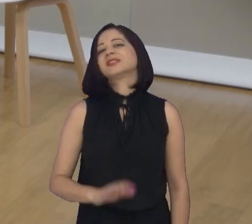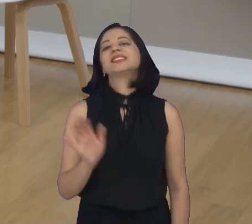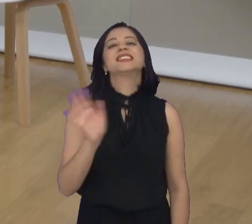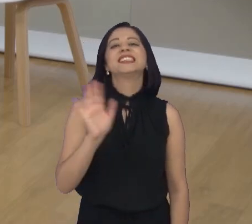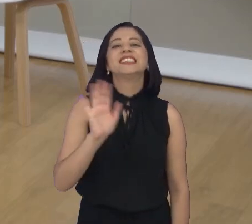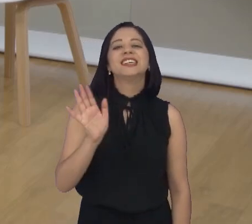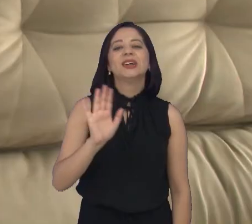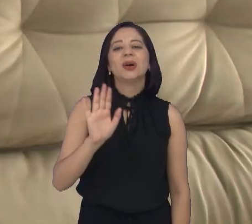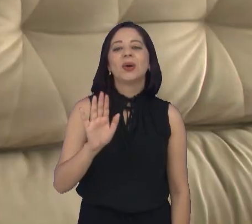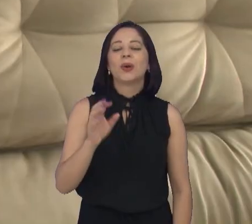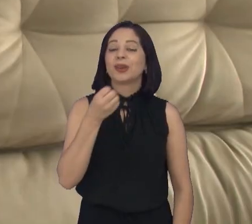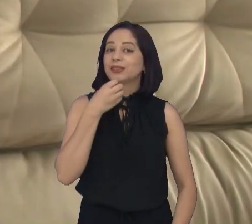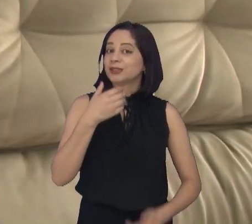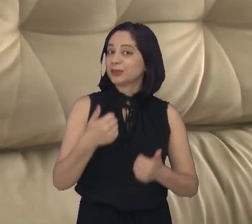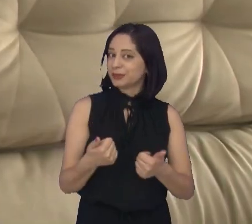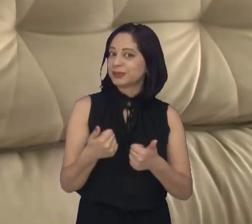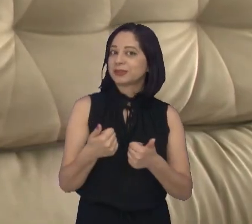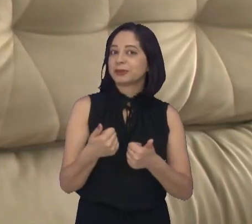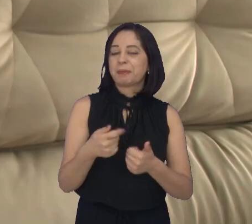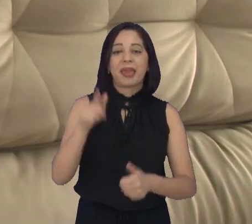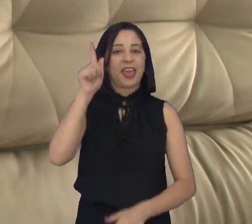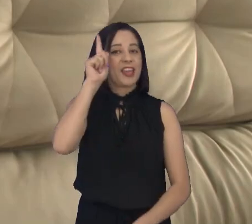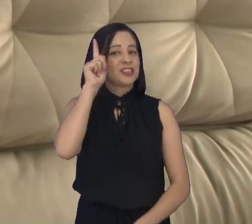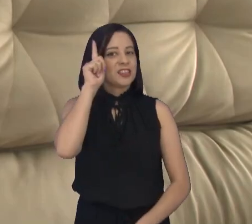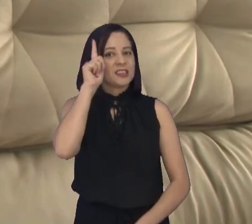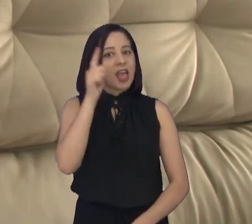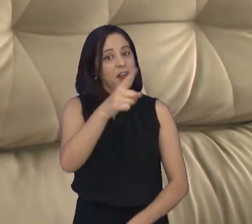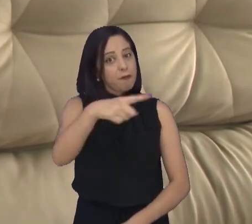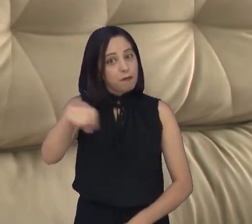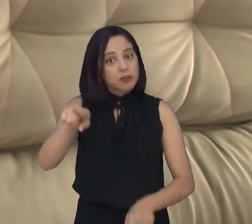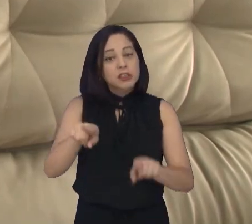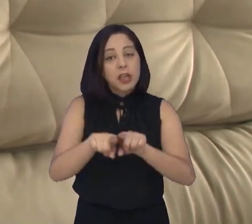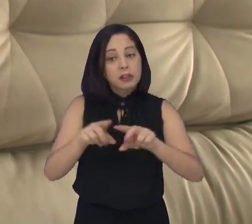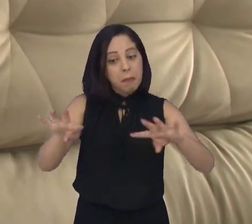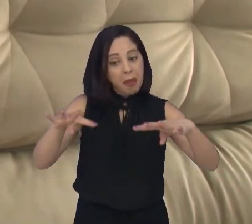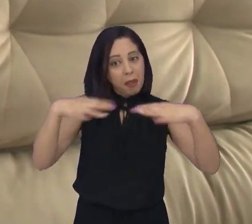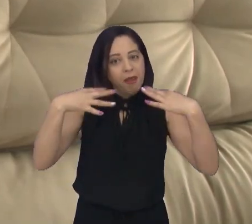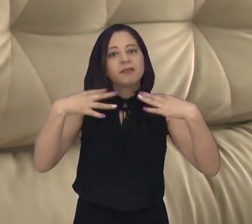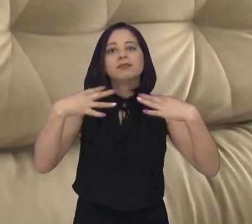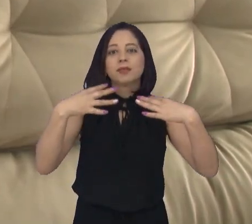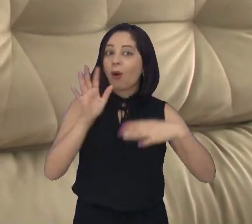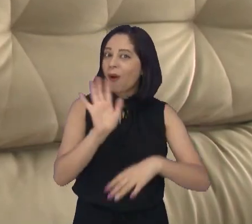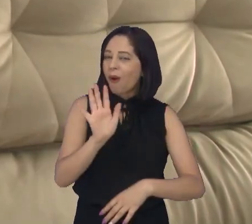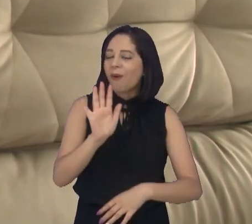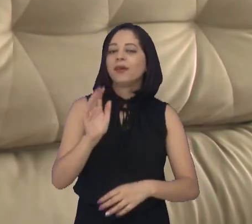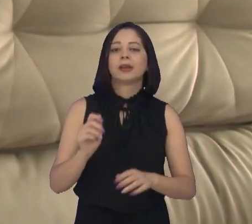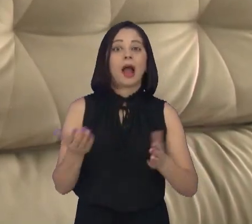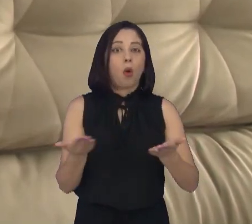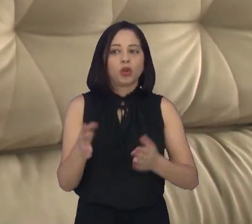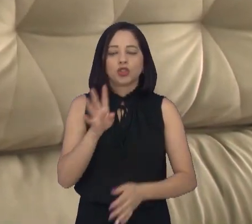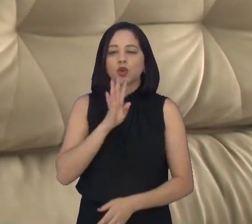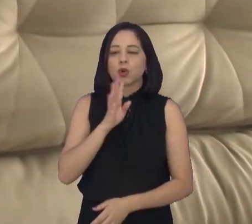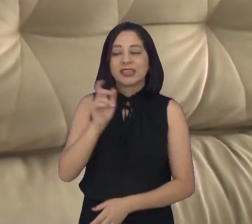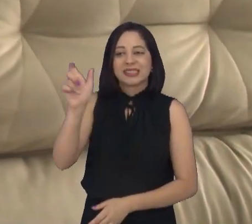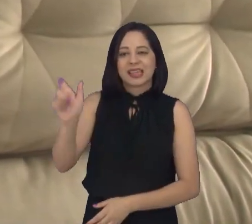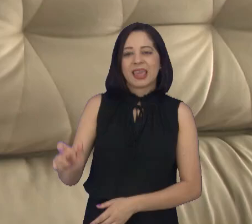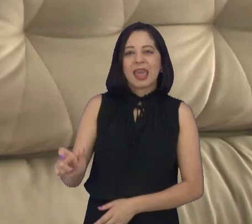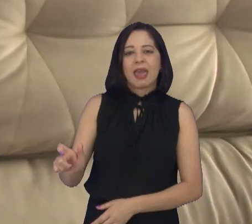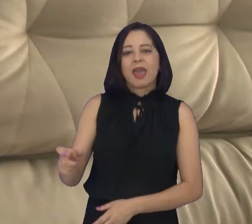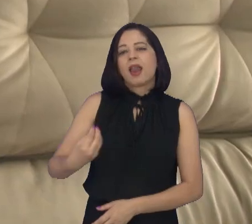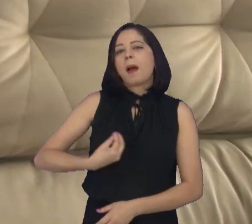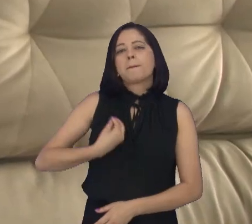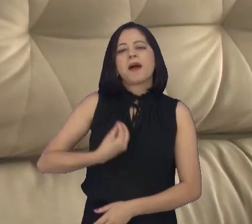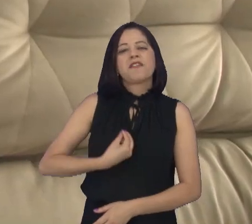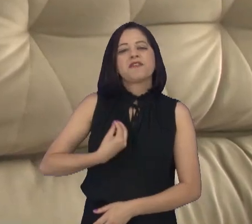Gisele, oi também para você que assiste agora o De Bem com Você. E olha, hoje a gente vai conhecer uma pessoa que leva um estilo de